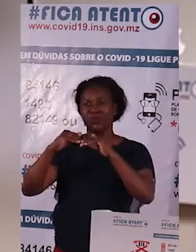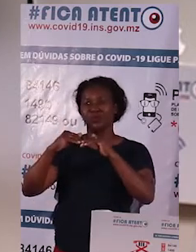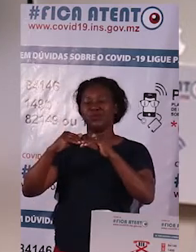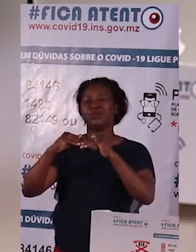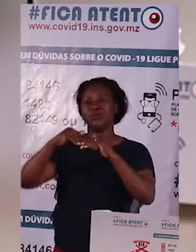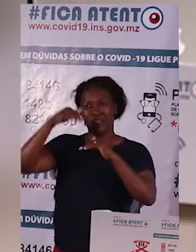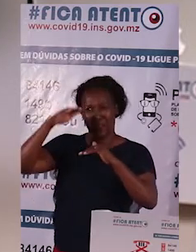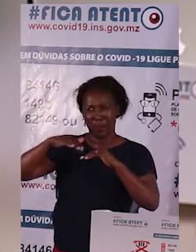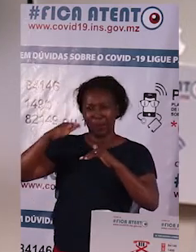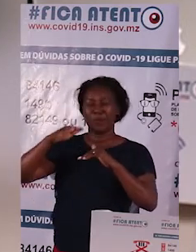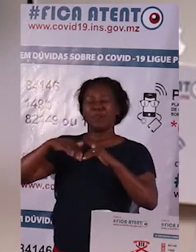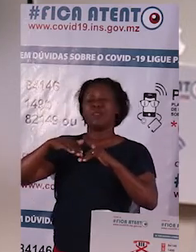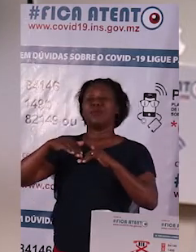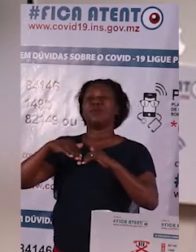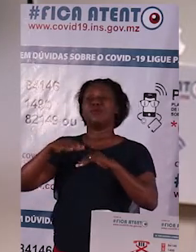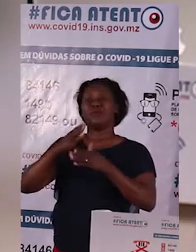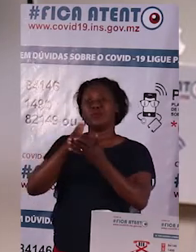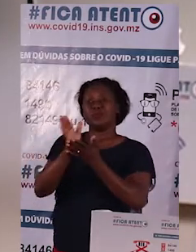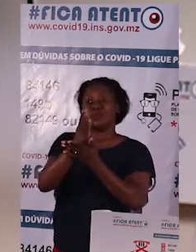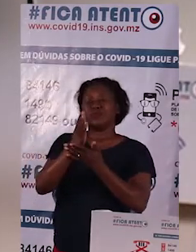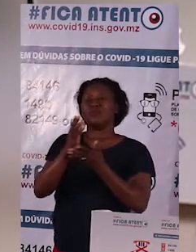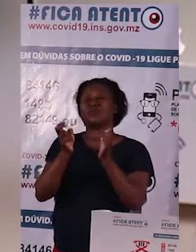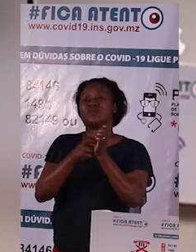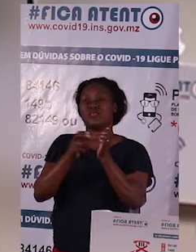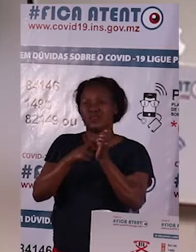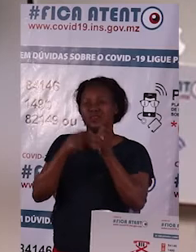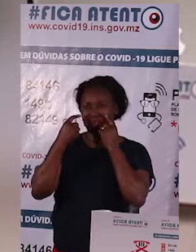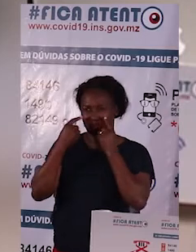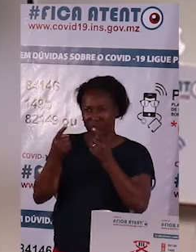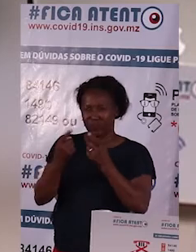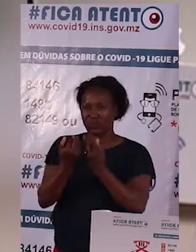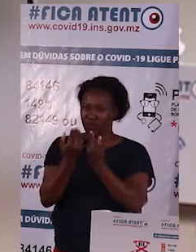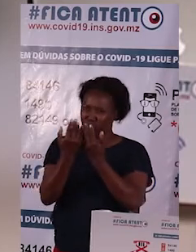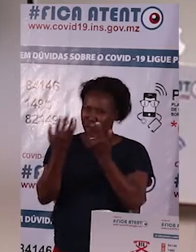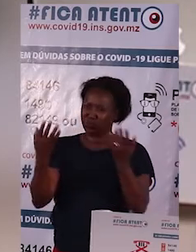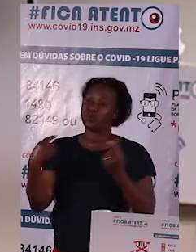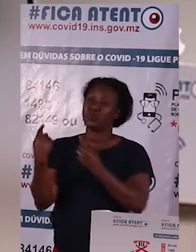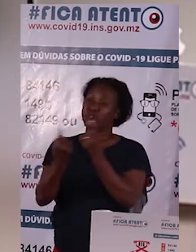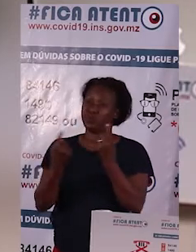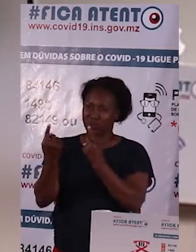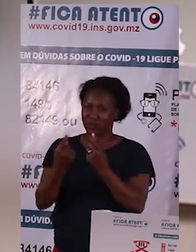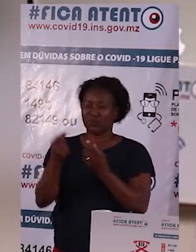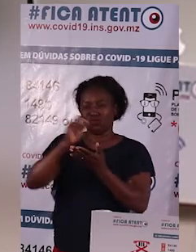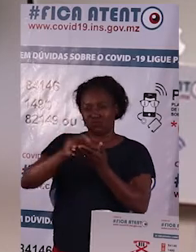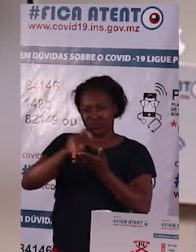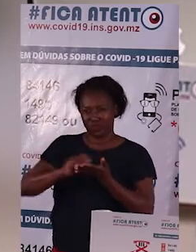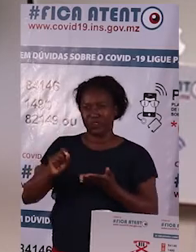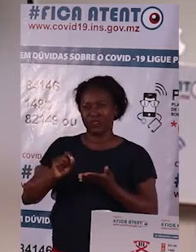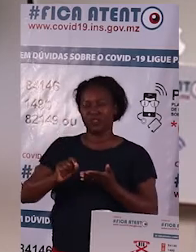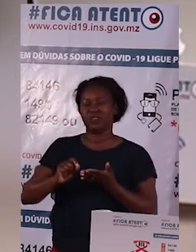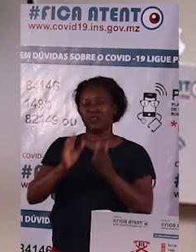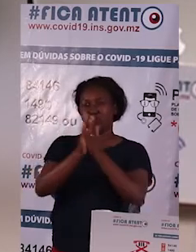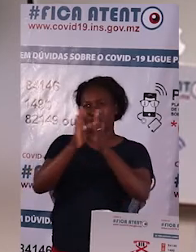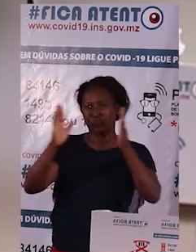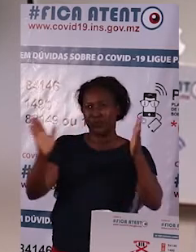a distribuição da faixa etária por sexo, e vemos que a maior parte dos casos foram registrados na faixa